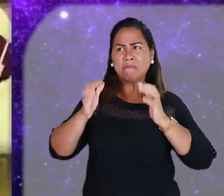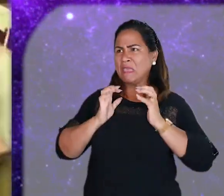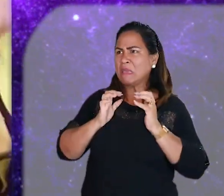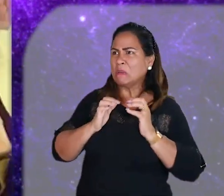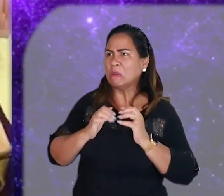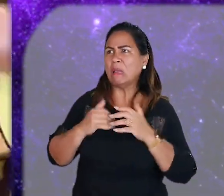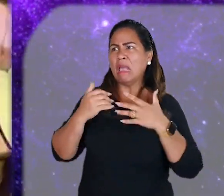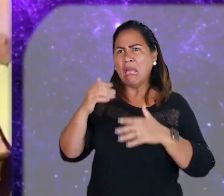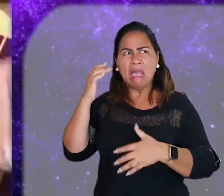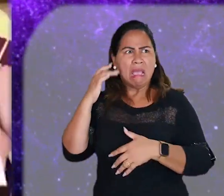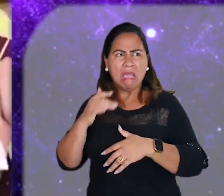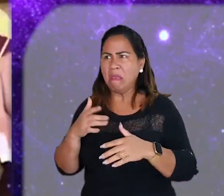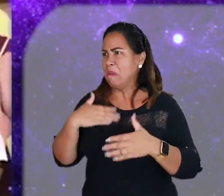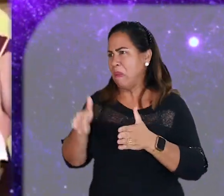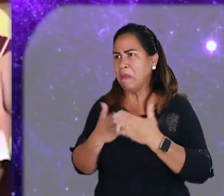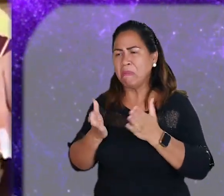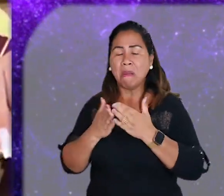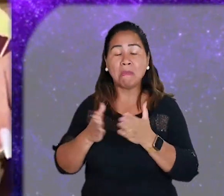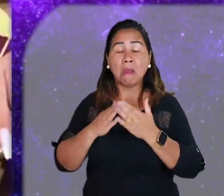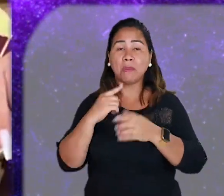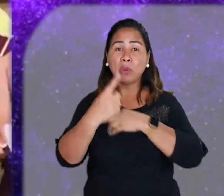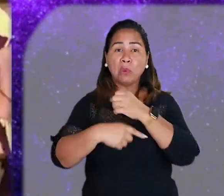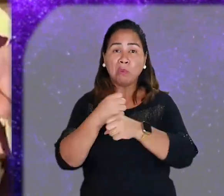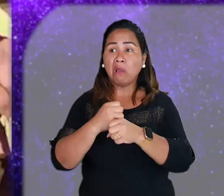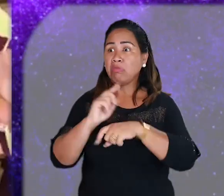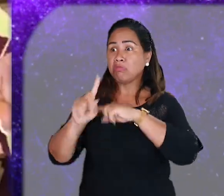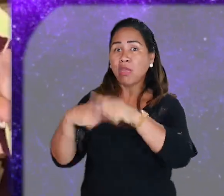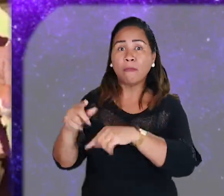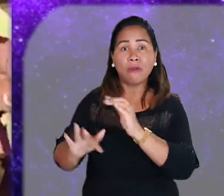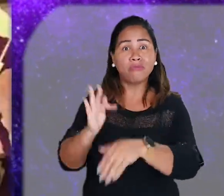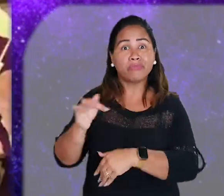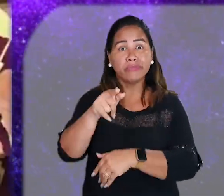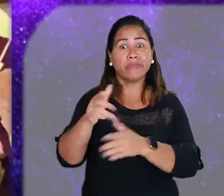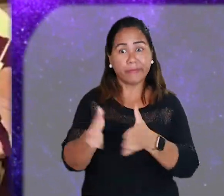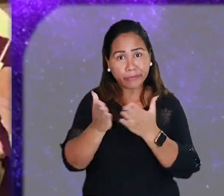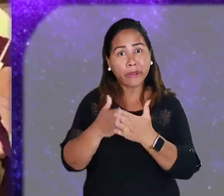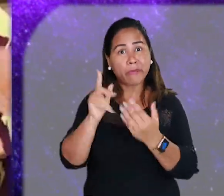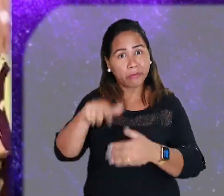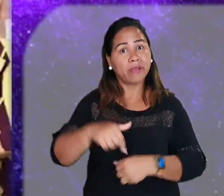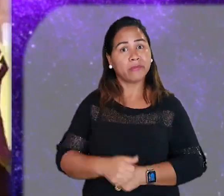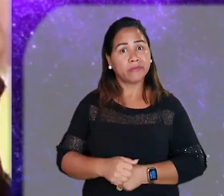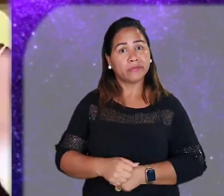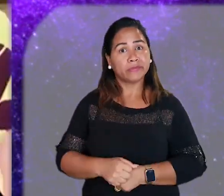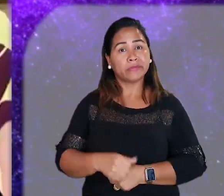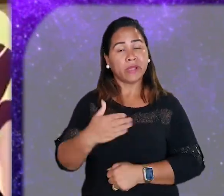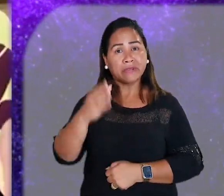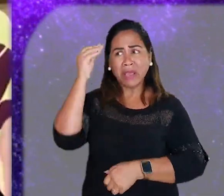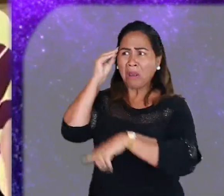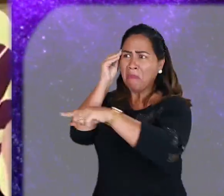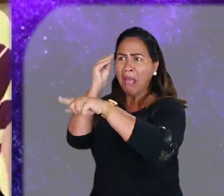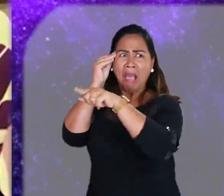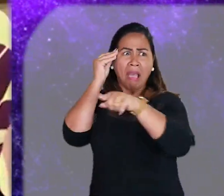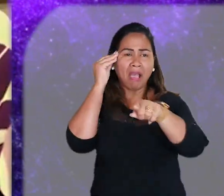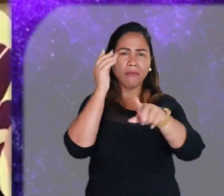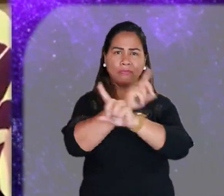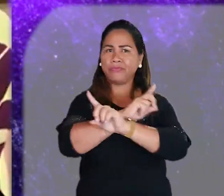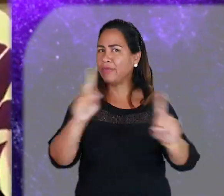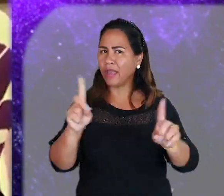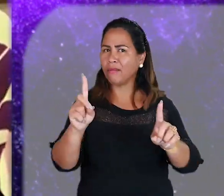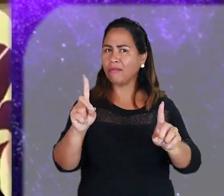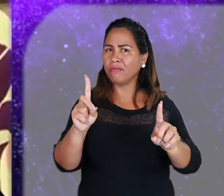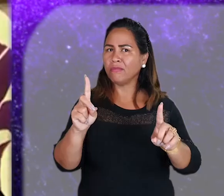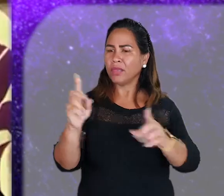e se tua vida Está acabada e falida Não bota culpa em nada em ninguém é responsabilidade tua porque